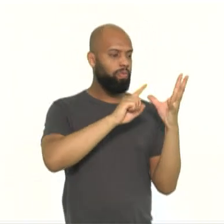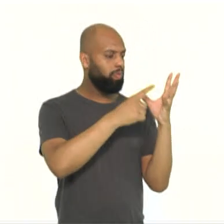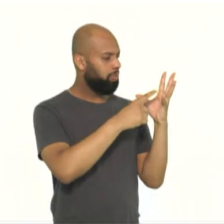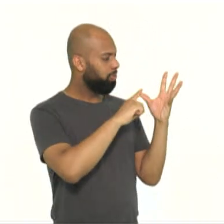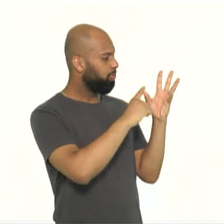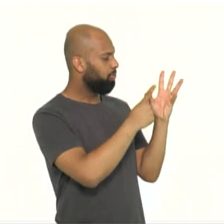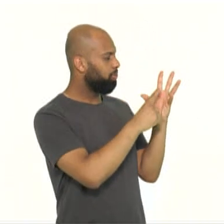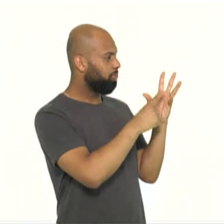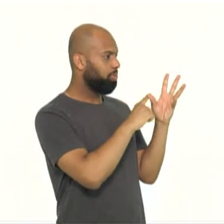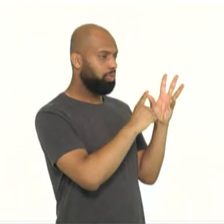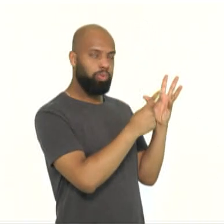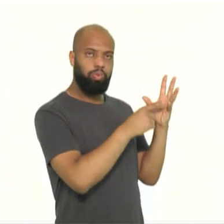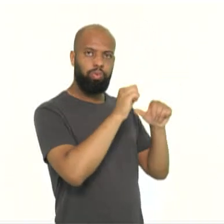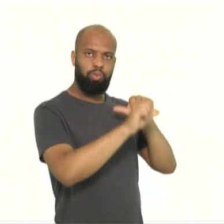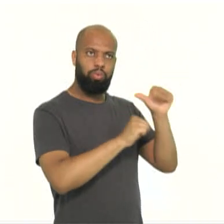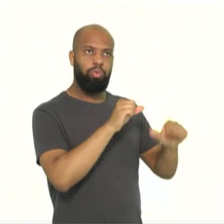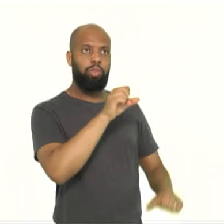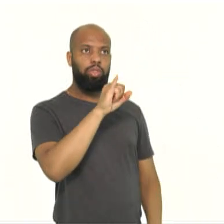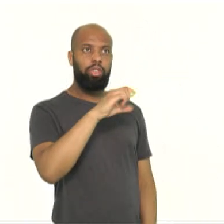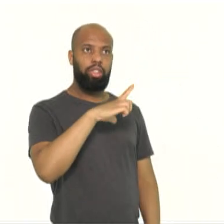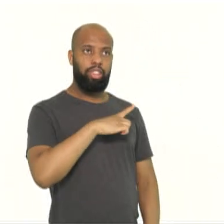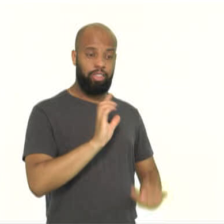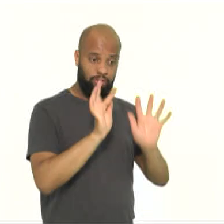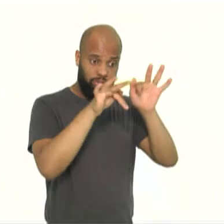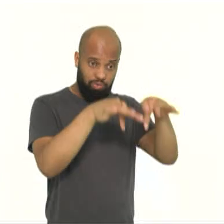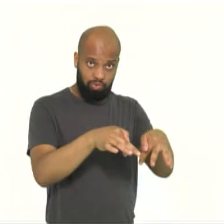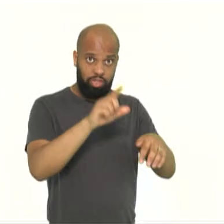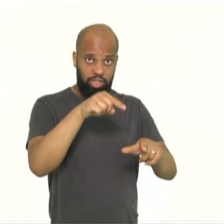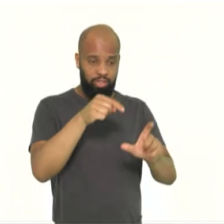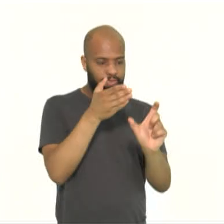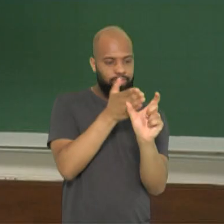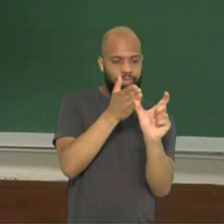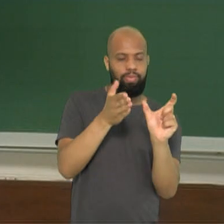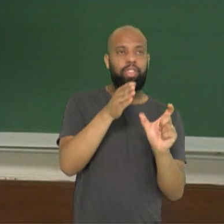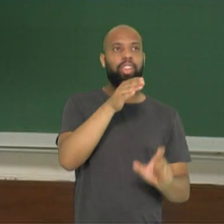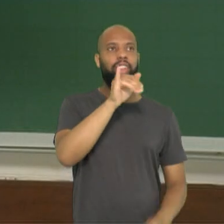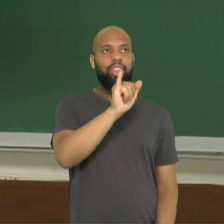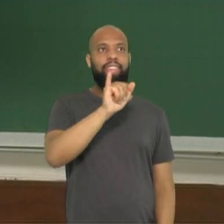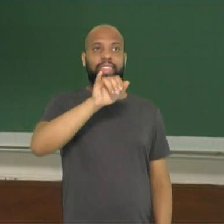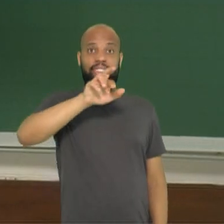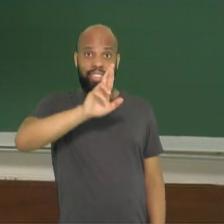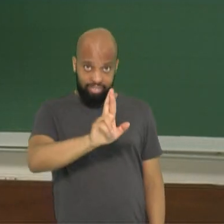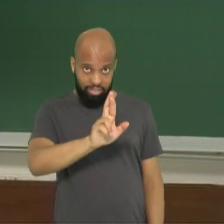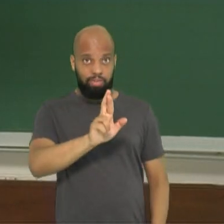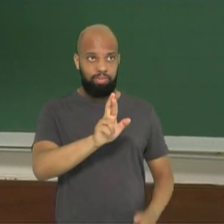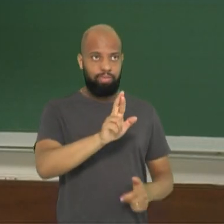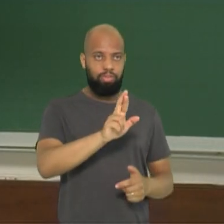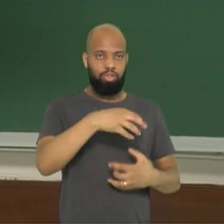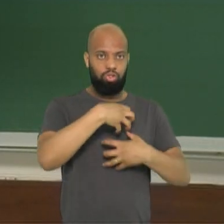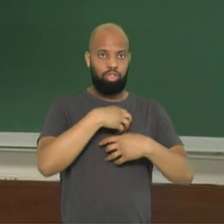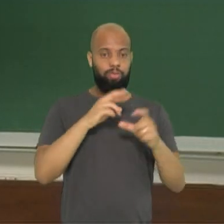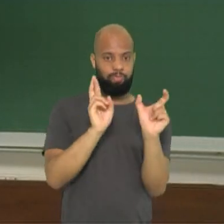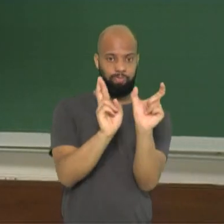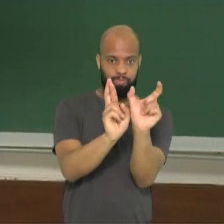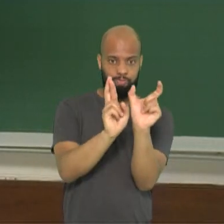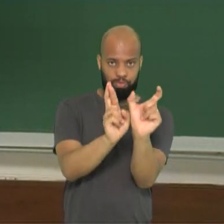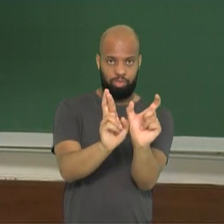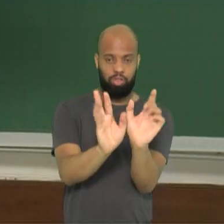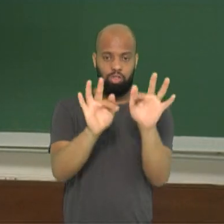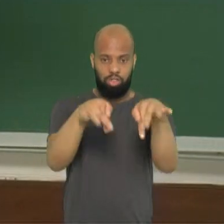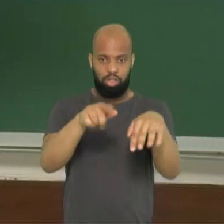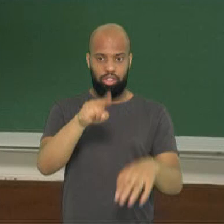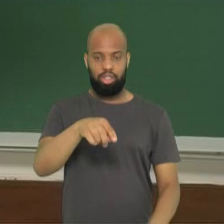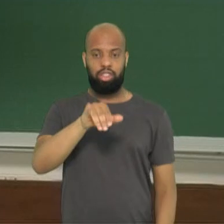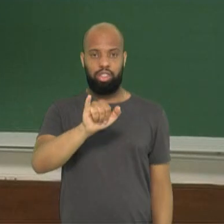que terminam em ir, vamos pensar aqui nesses verbos, primeiramente, né, que no infinitivo eles terminam em